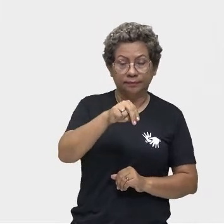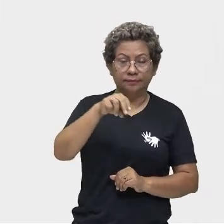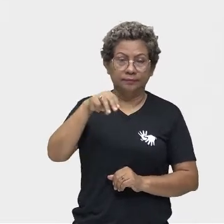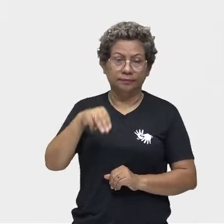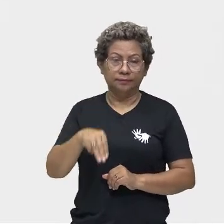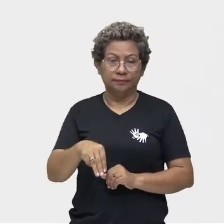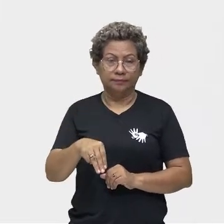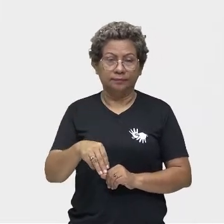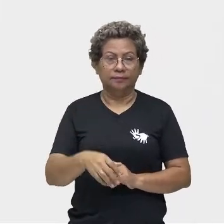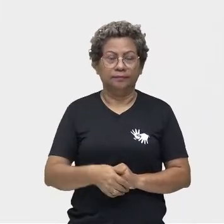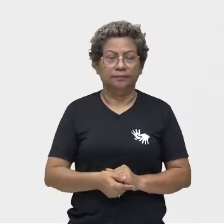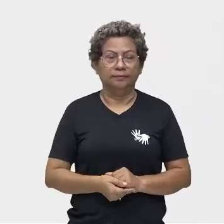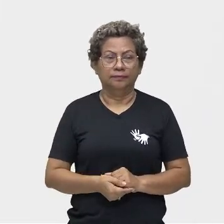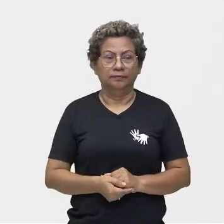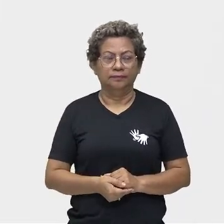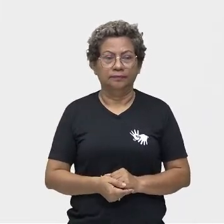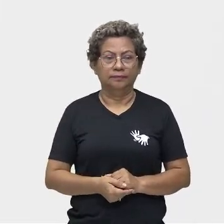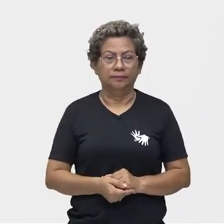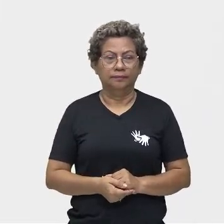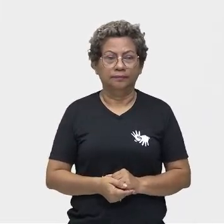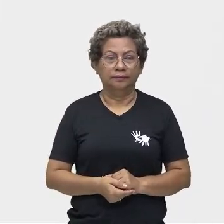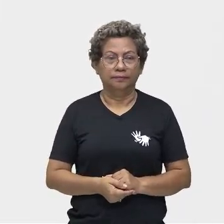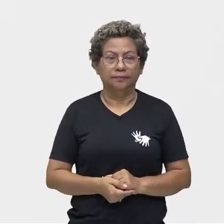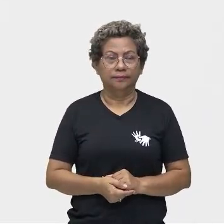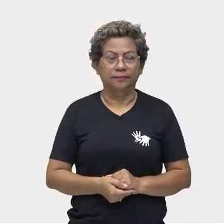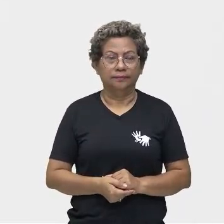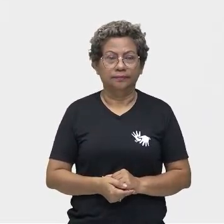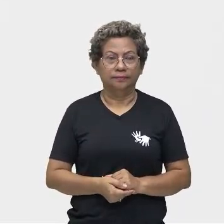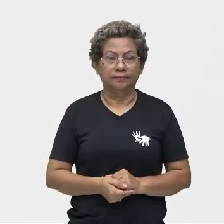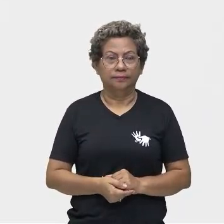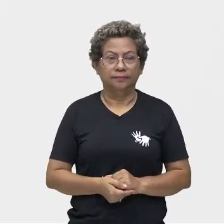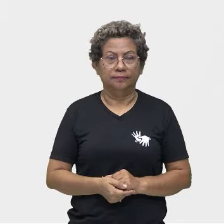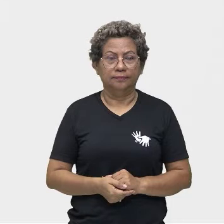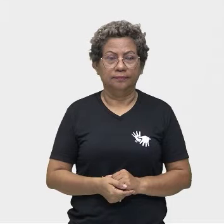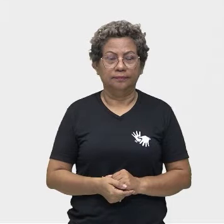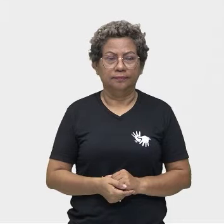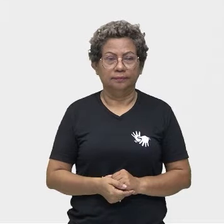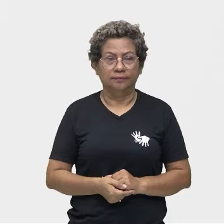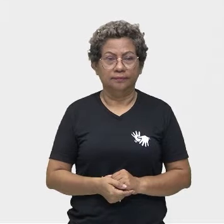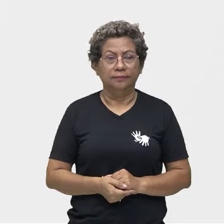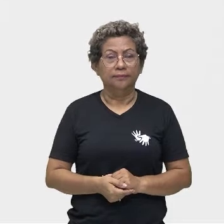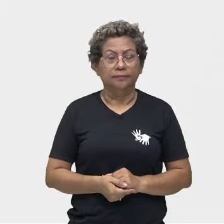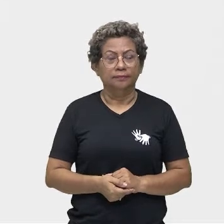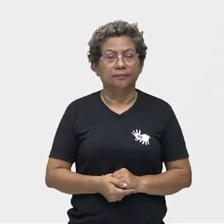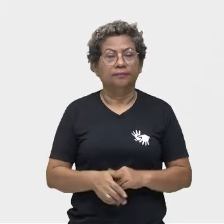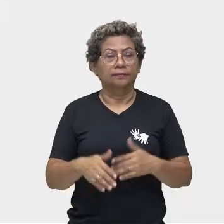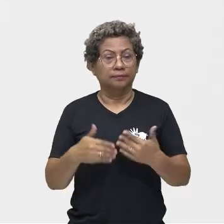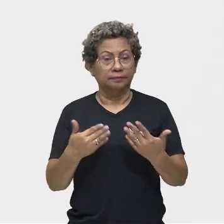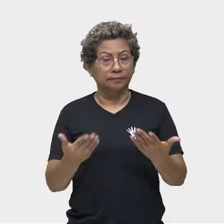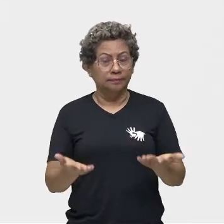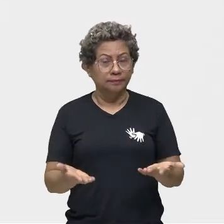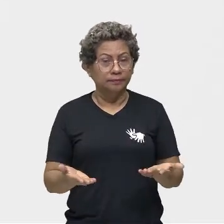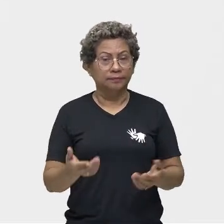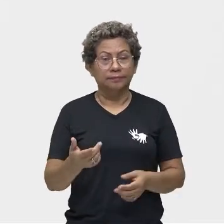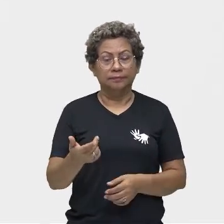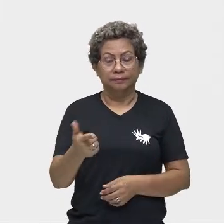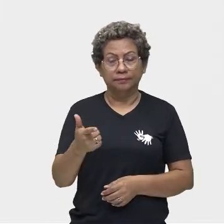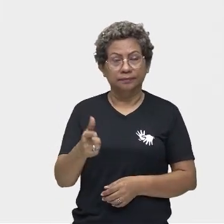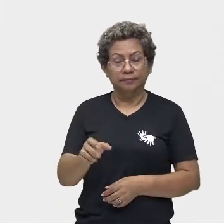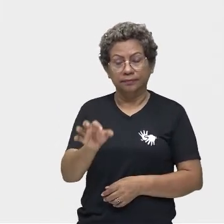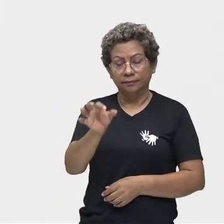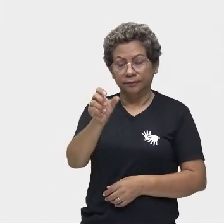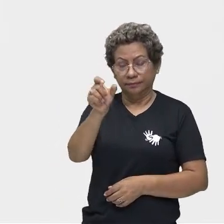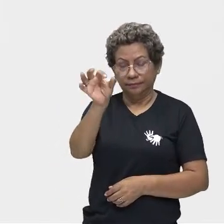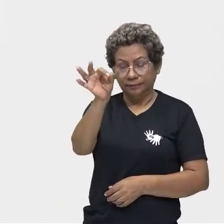N e N. Então, esses nomes aqui, elas não recebem, né, posição específica